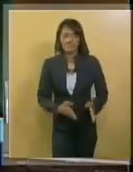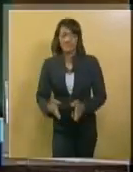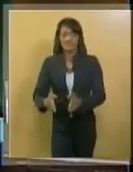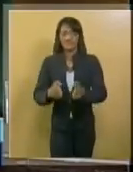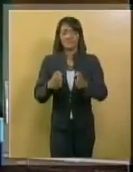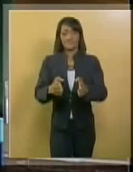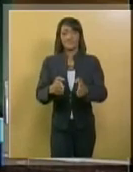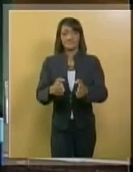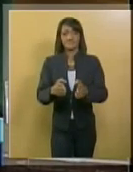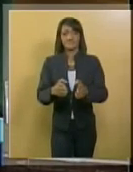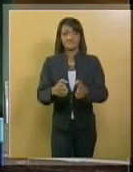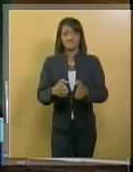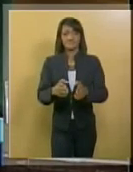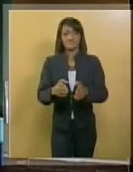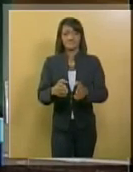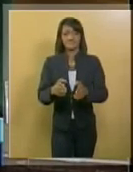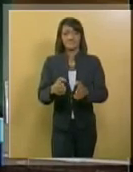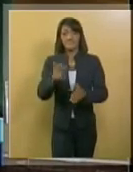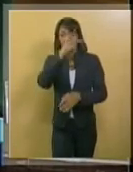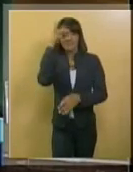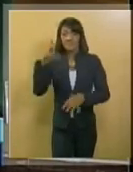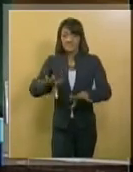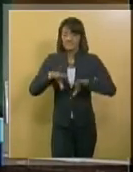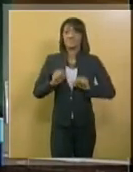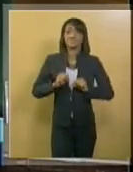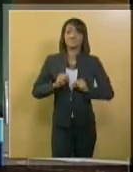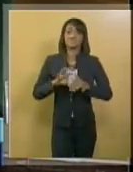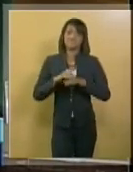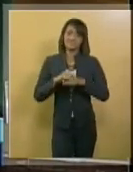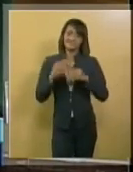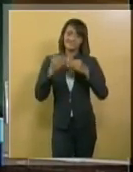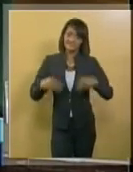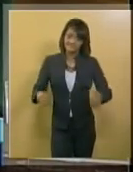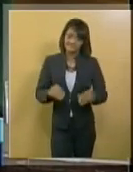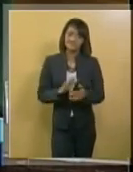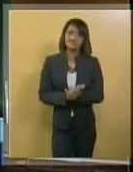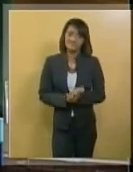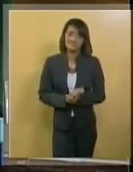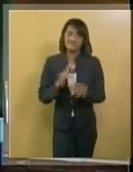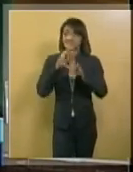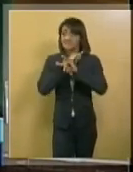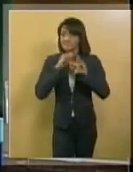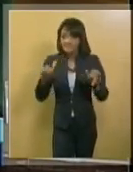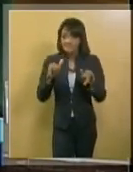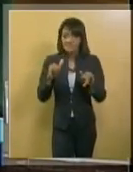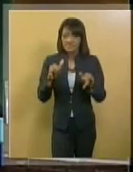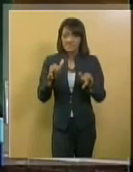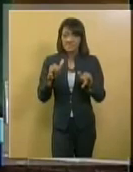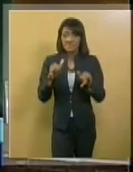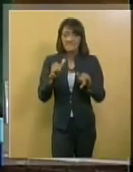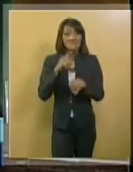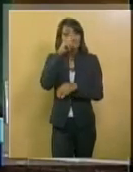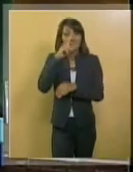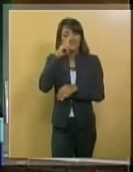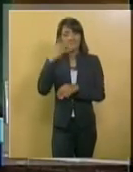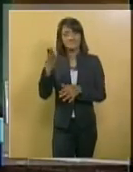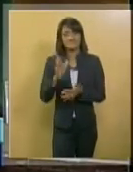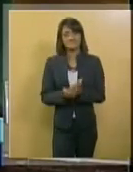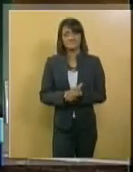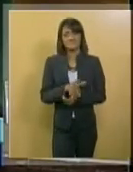muita gente ali foi extremamente prejudicada. É disso que eu estou falando. A coisa é bem maior do que os senhores possam